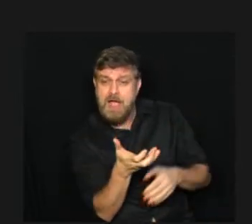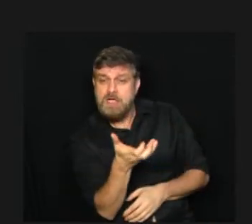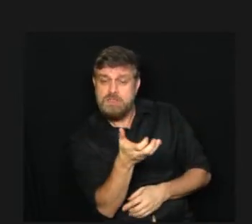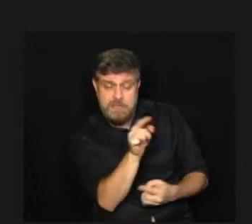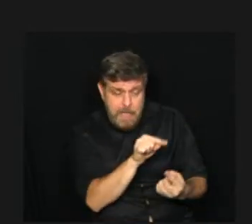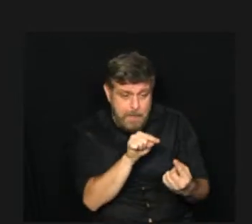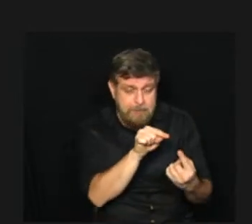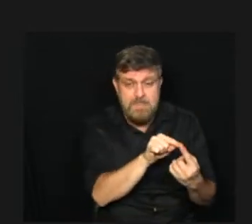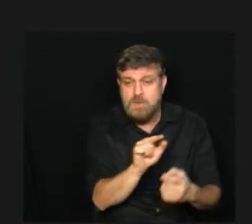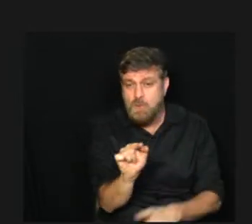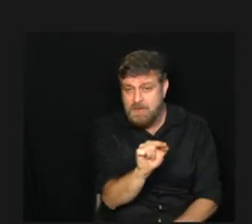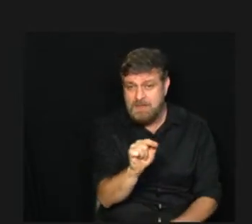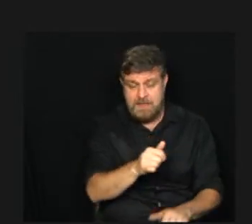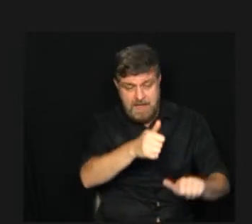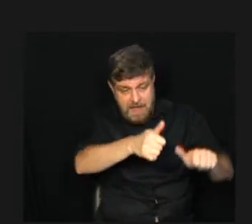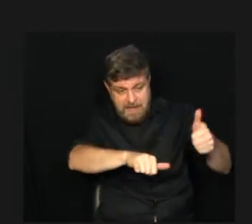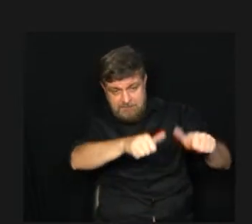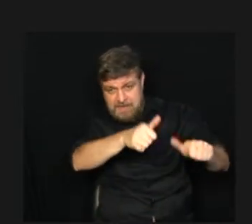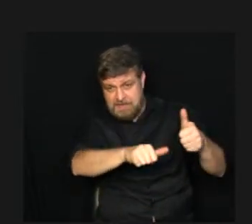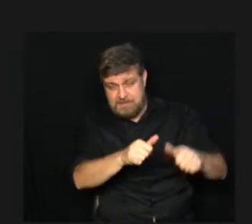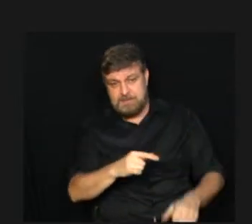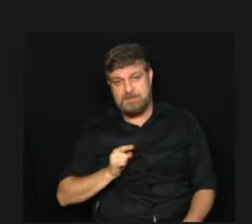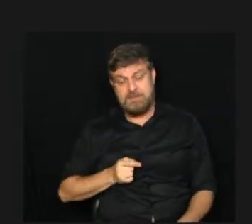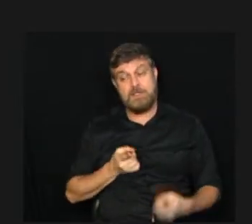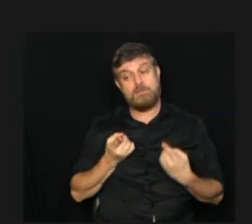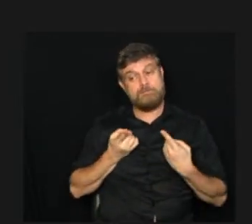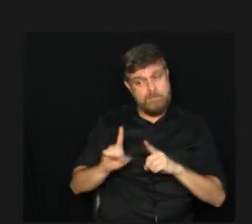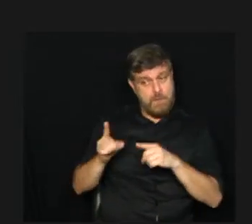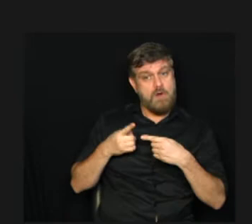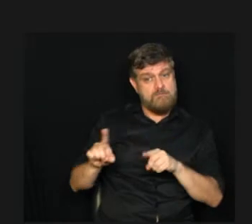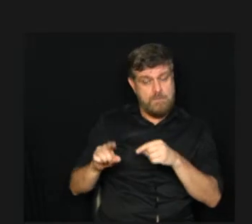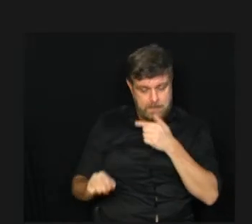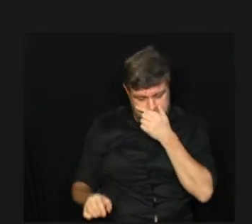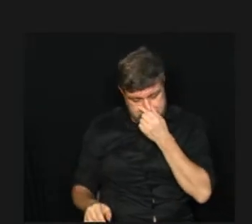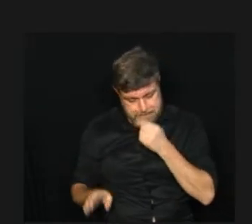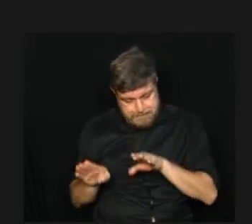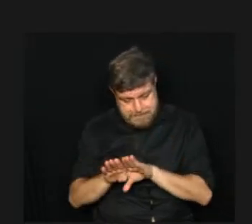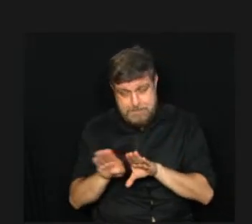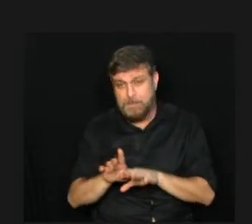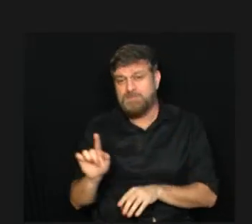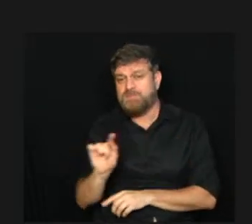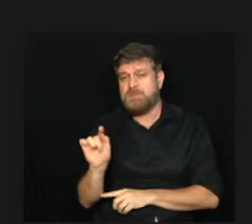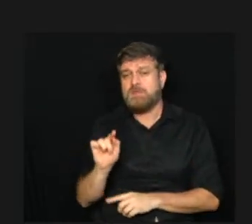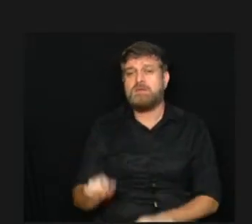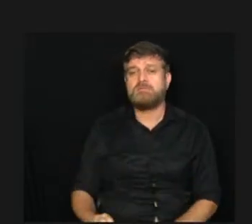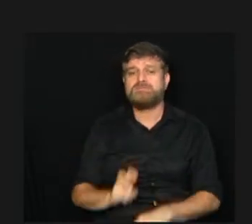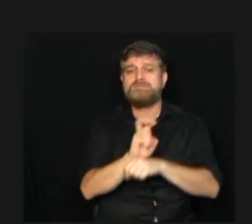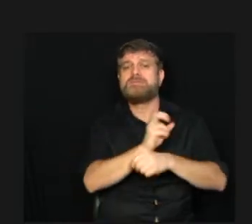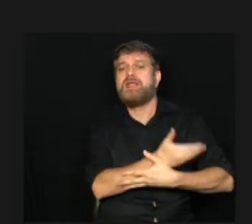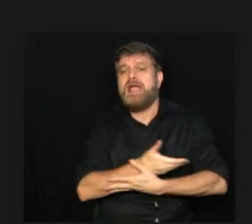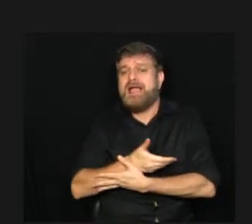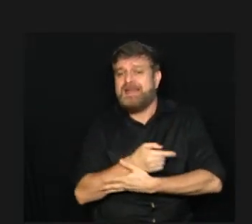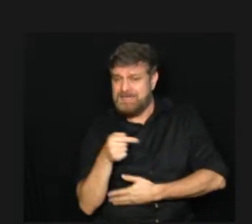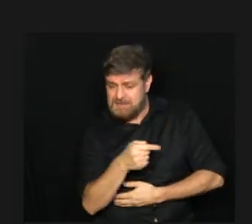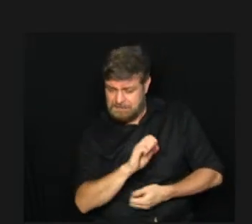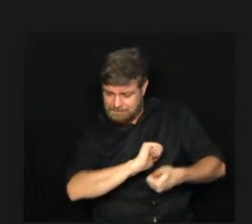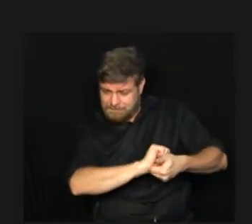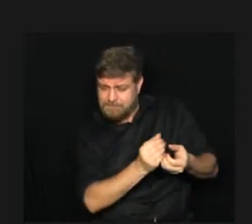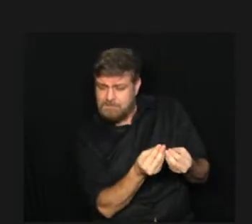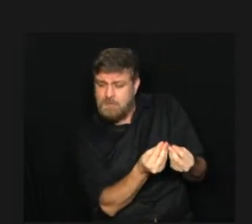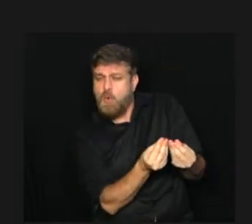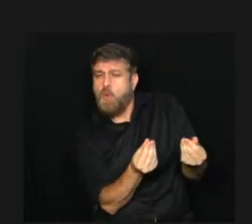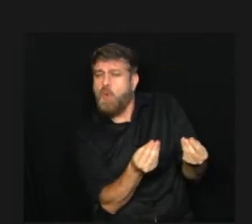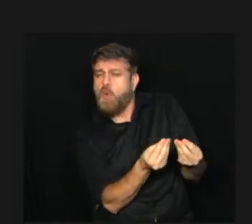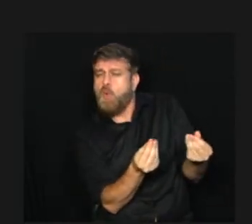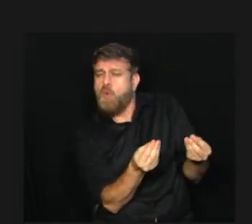uma análise, e daí eu faço uma provocação no sentido da qual é a creche, qual é a qualidade, né,